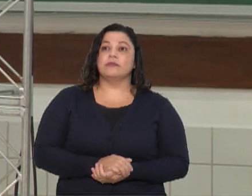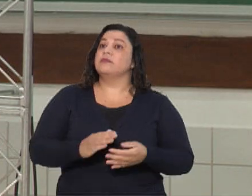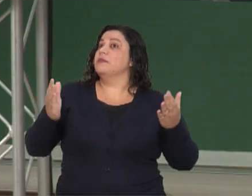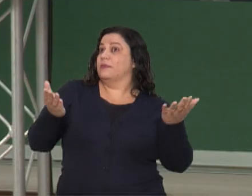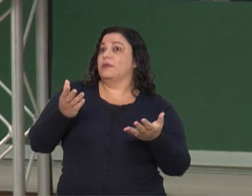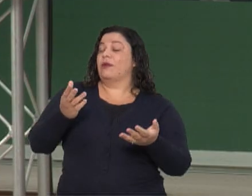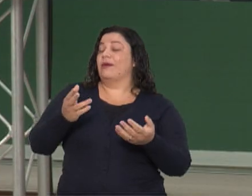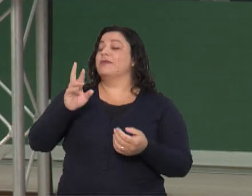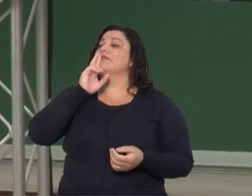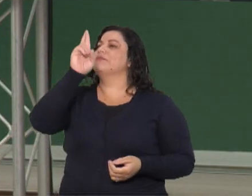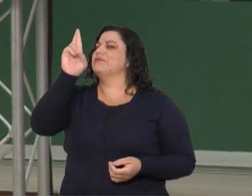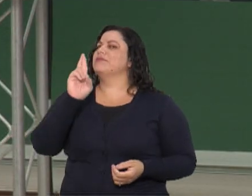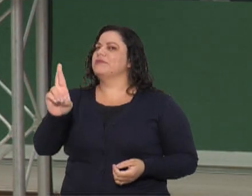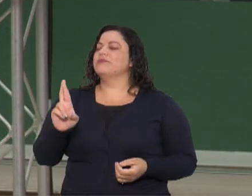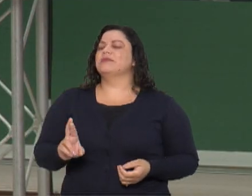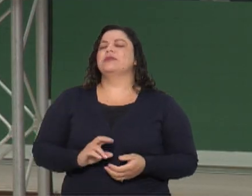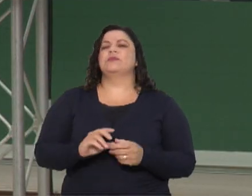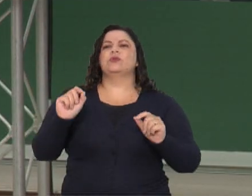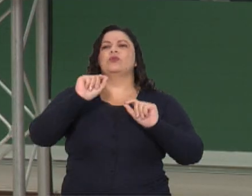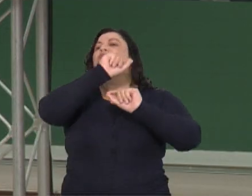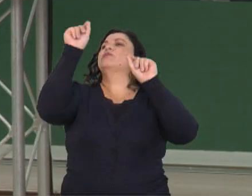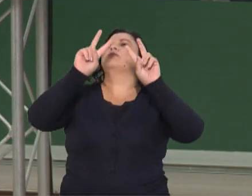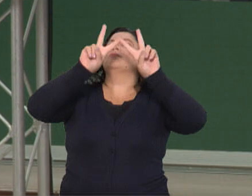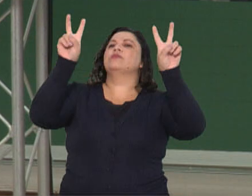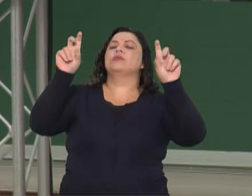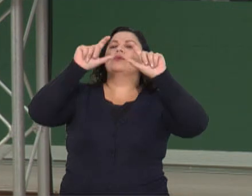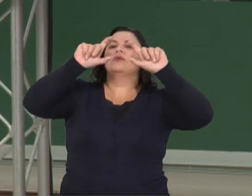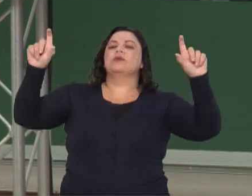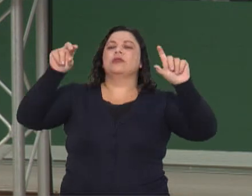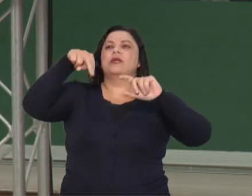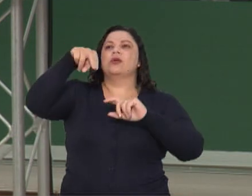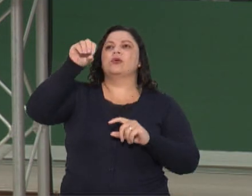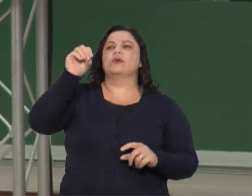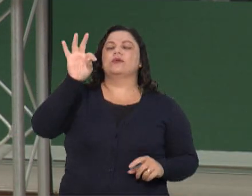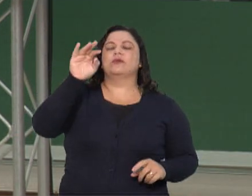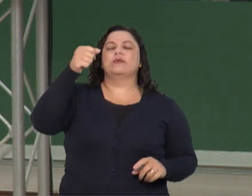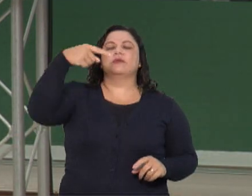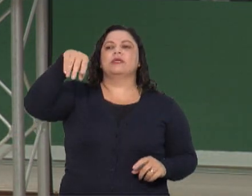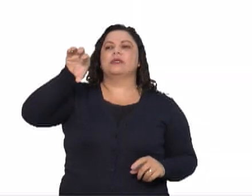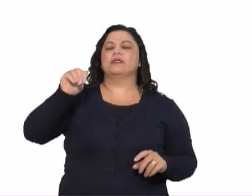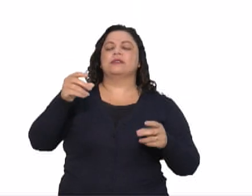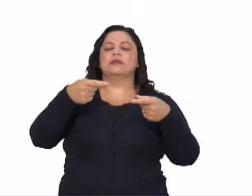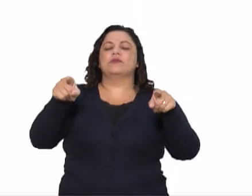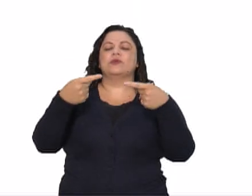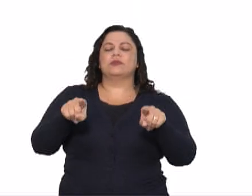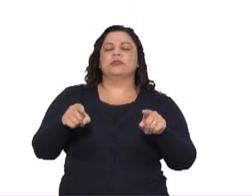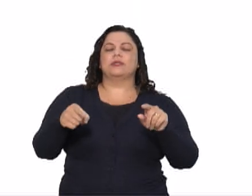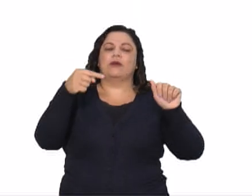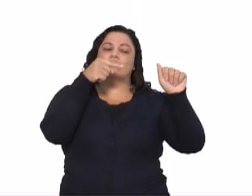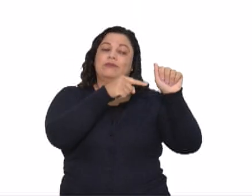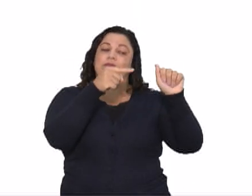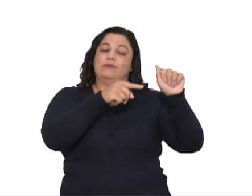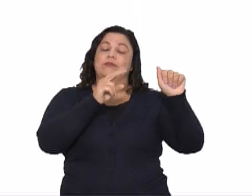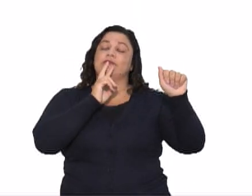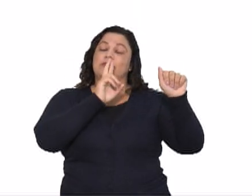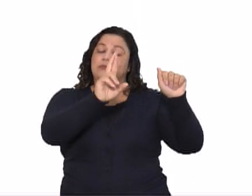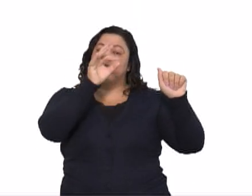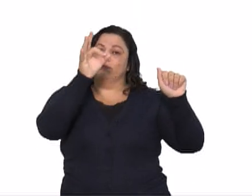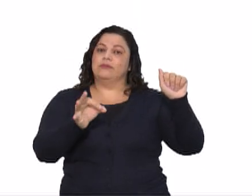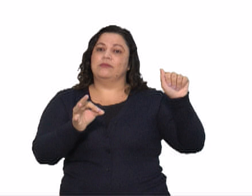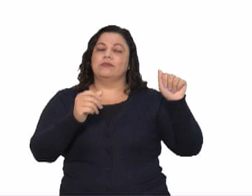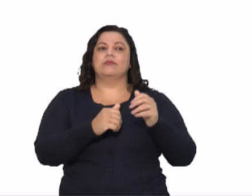Então vamos ver qual que é a resposta sobre a notação musical. O que que é? A alternativa correta é A, um sistema